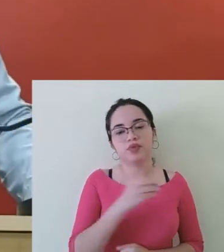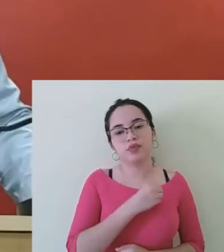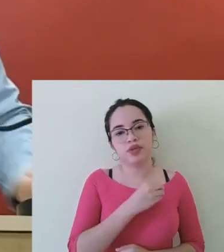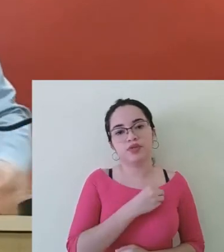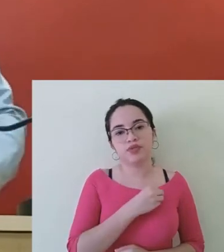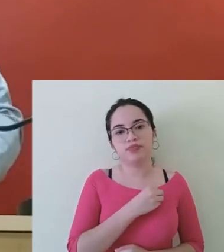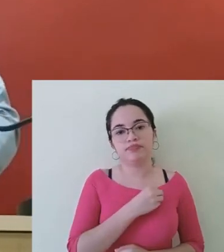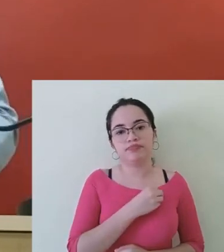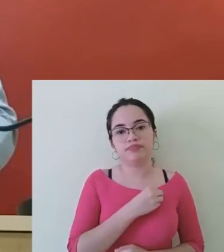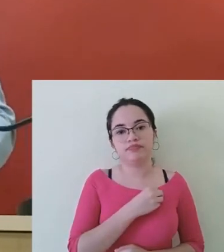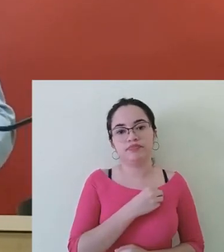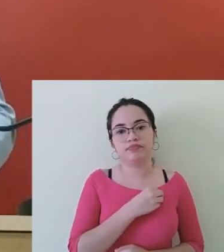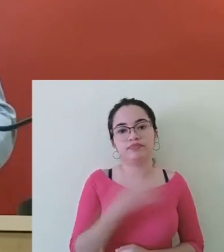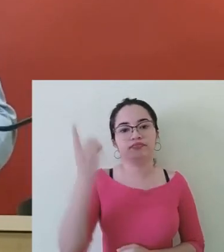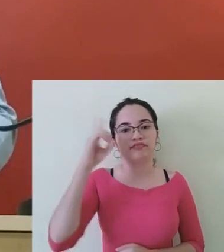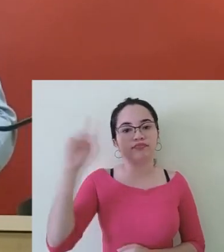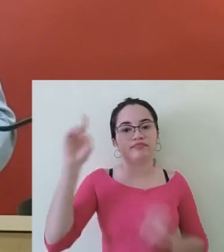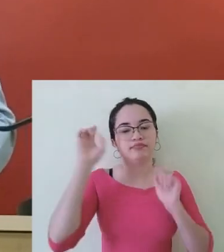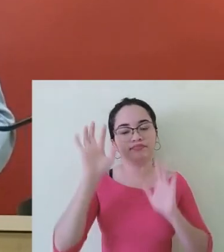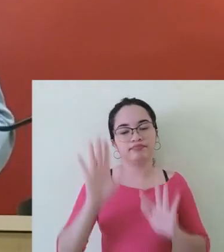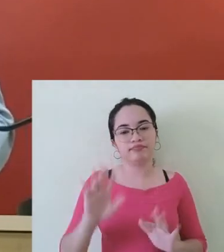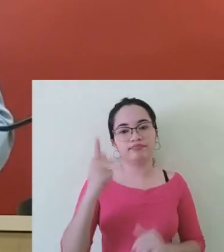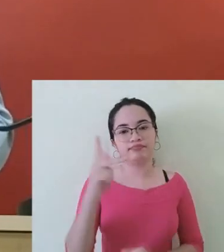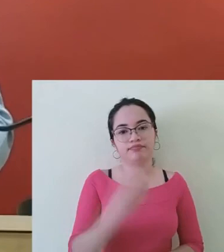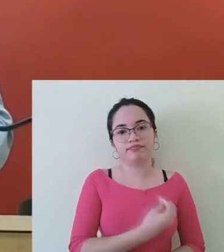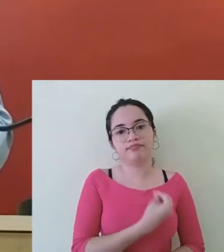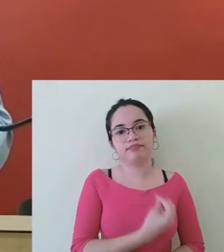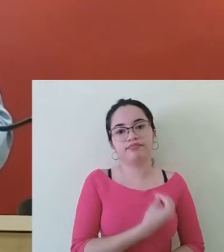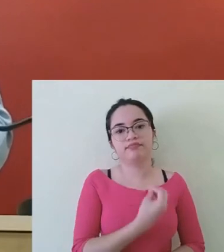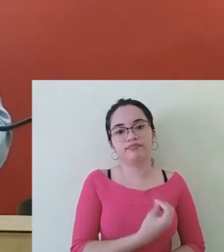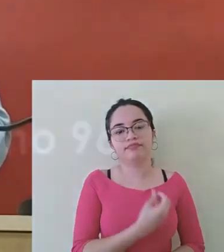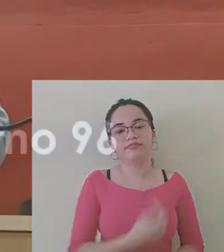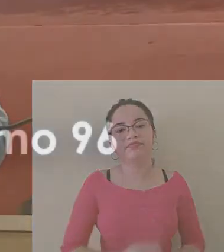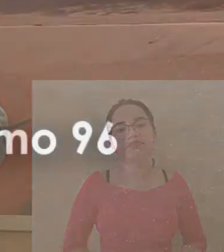dos seus pecados. Que Deus abençoe sua vida.